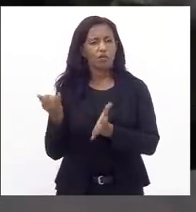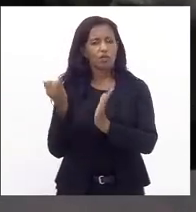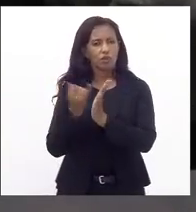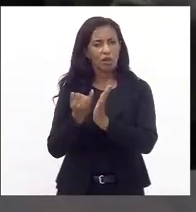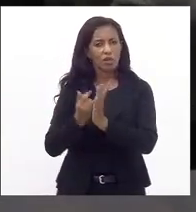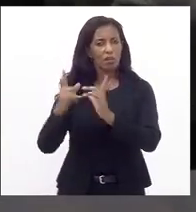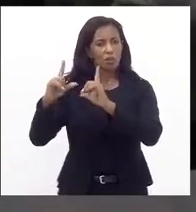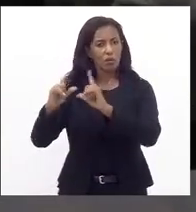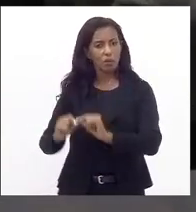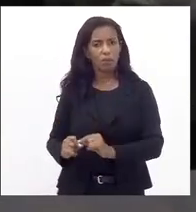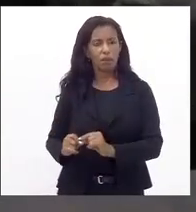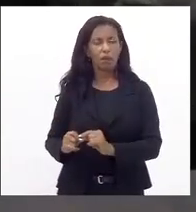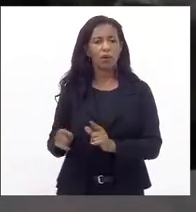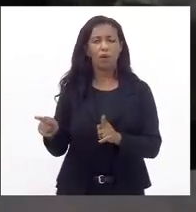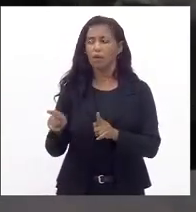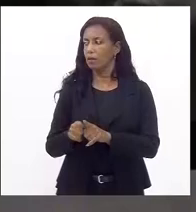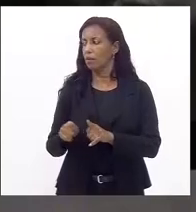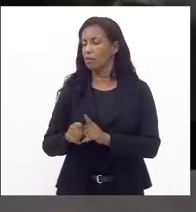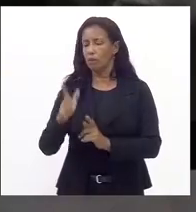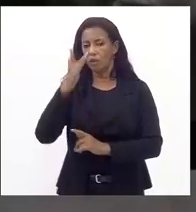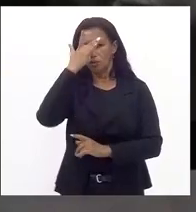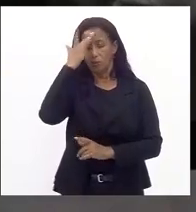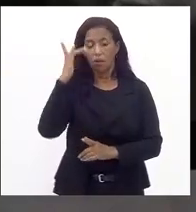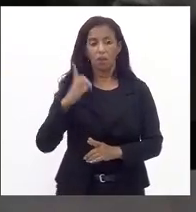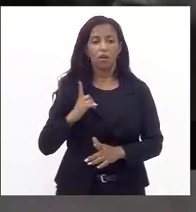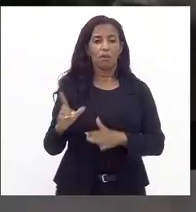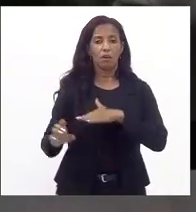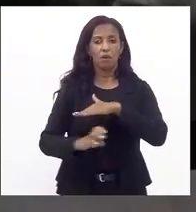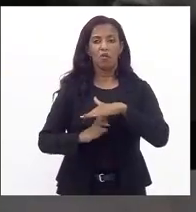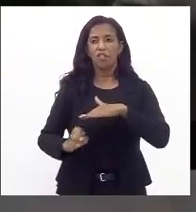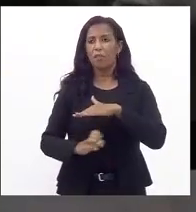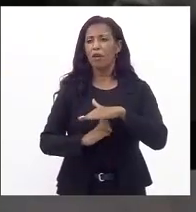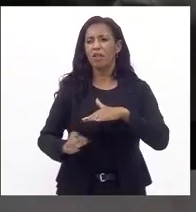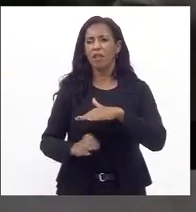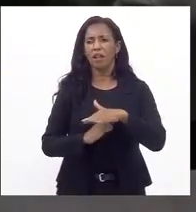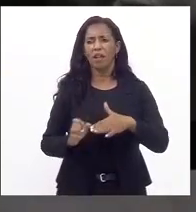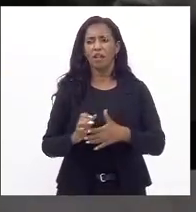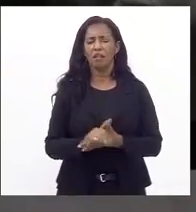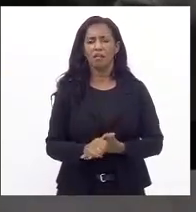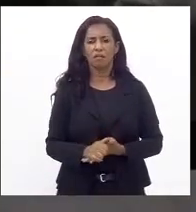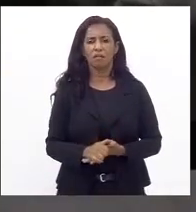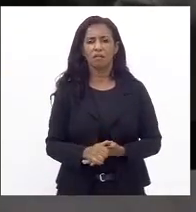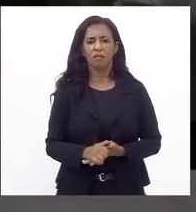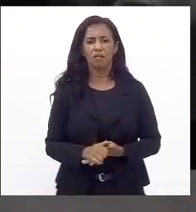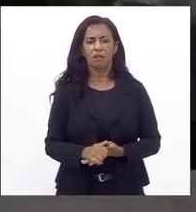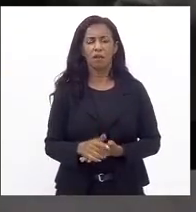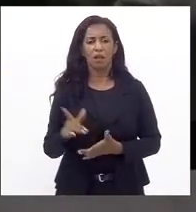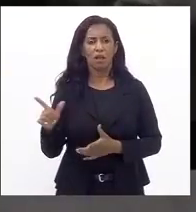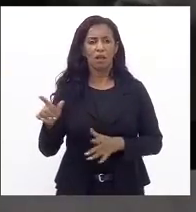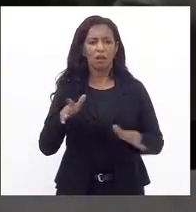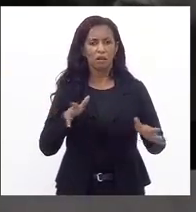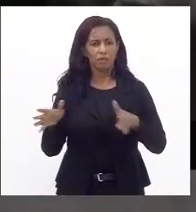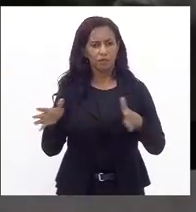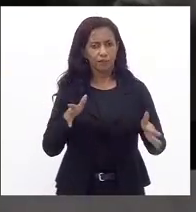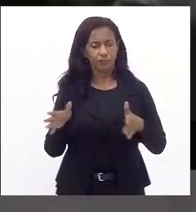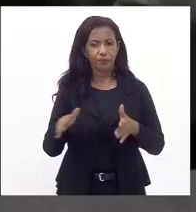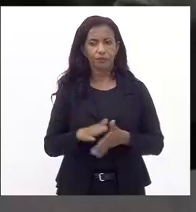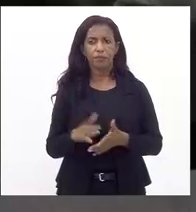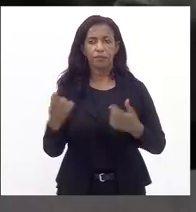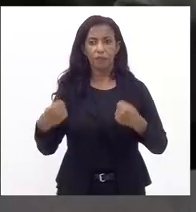pelo número menor de passageiros nós temos também as empresas os modais com correndo entre si